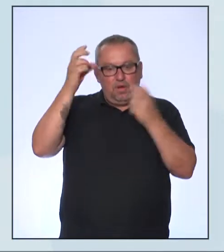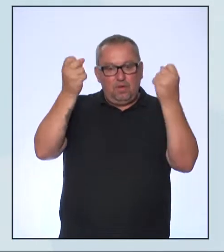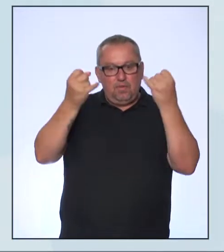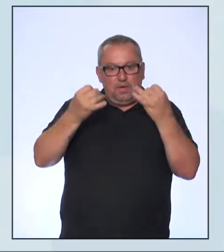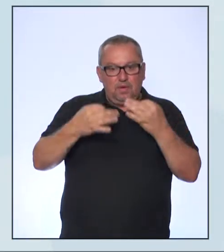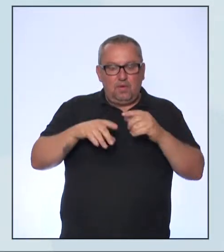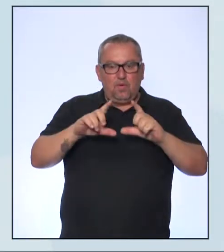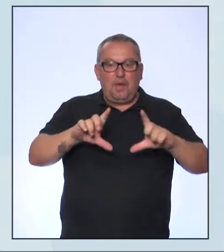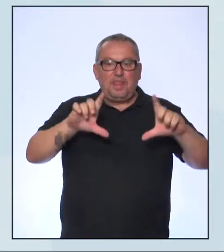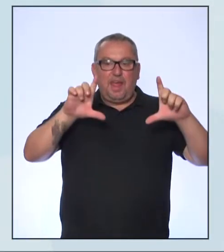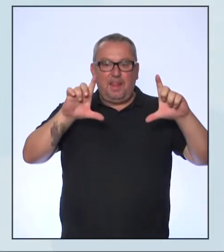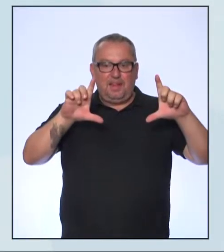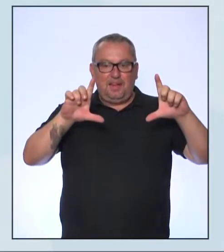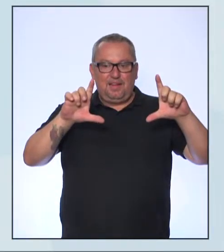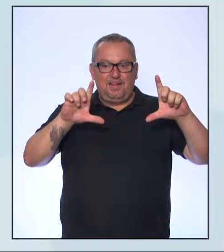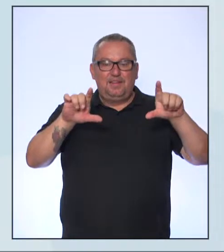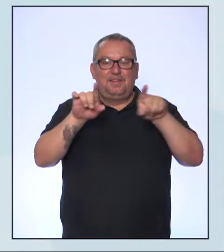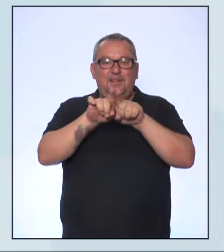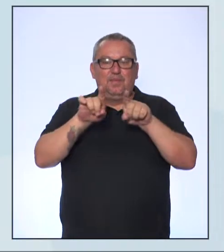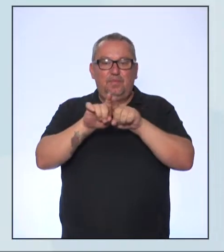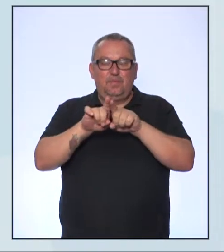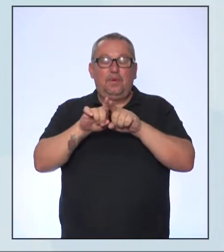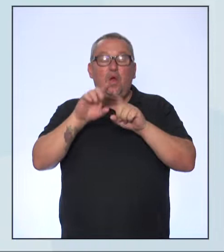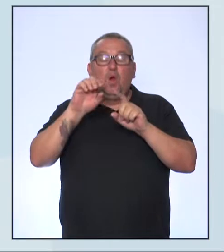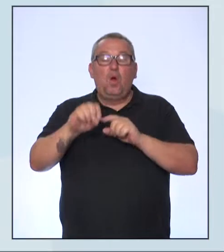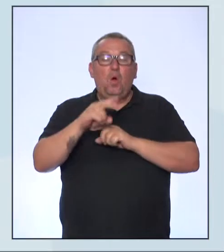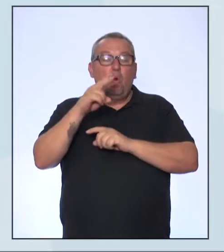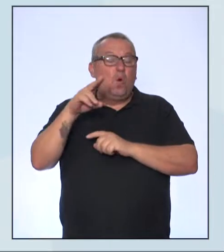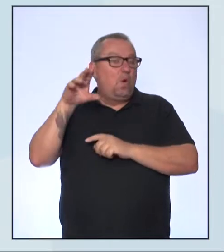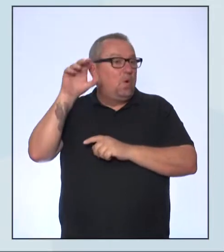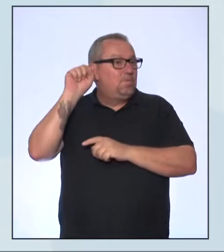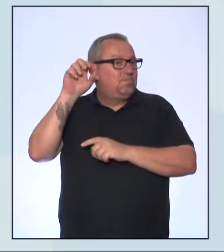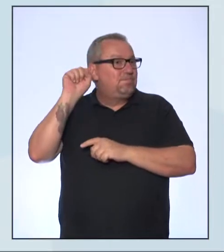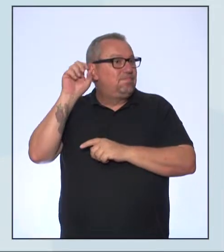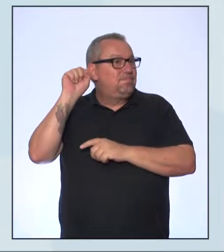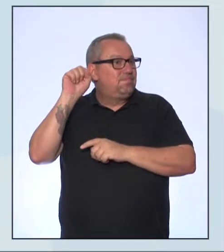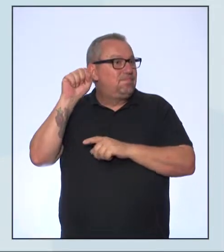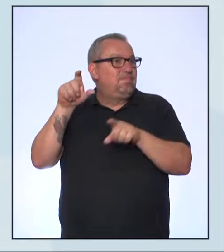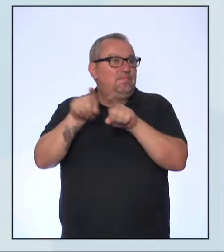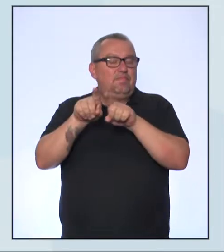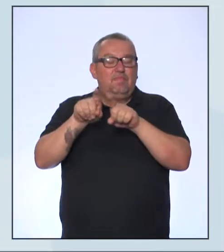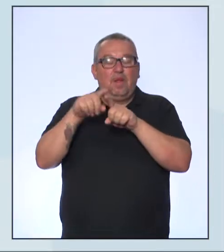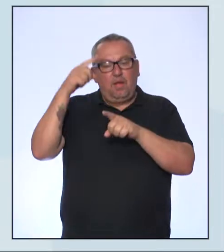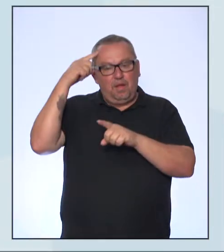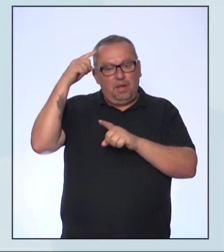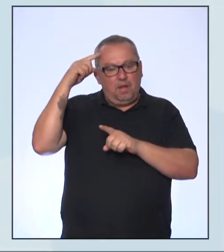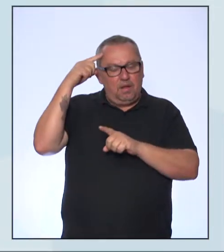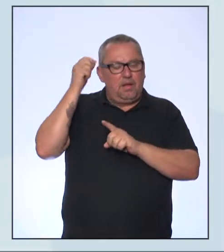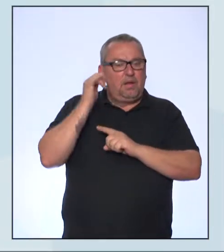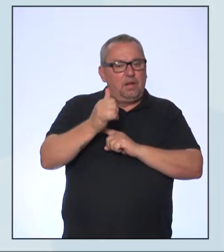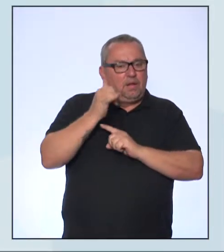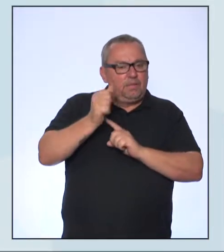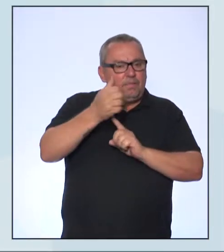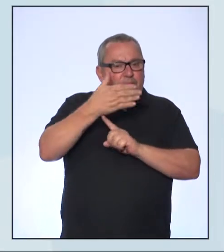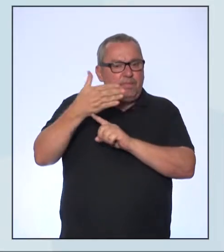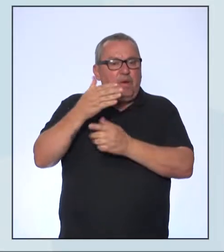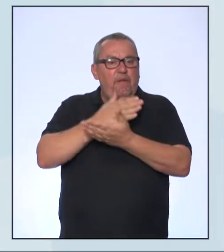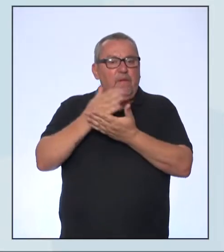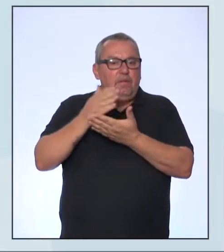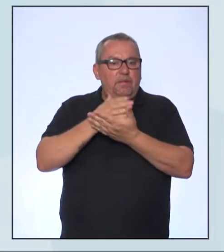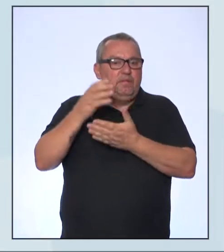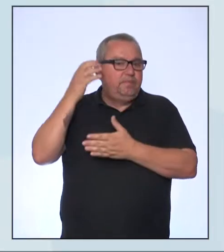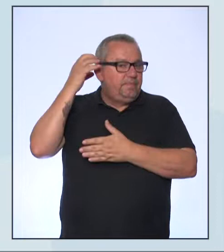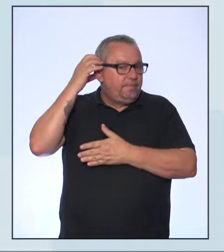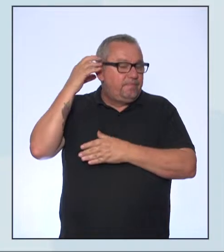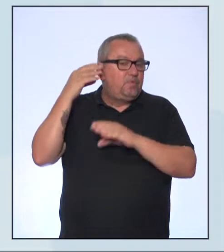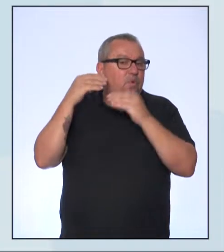tela, ou histórias contadas através do áudio. Elas começam, a gente for pensar em narrativa digital, elas começam lá com a radionovela. A